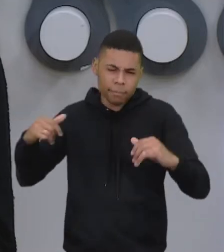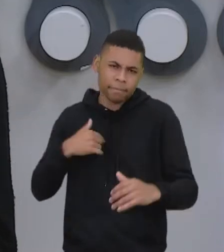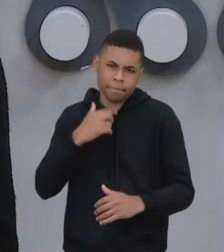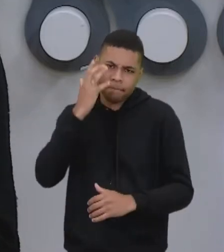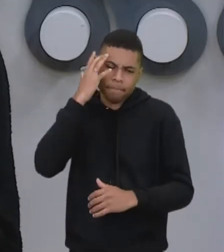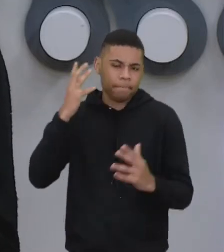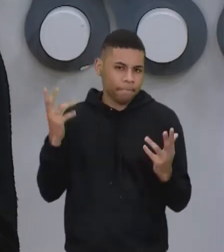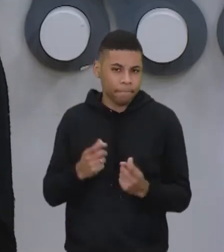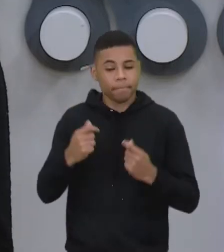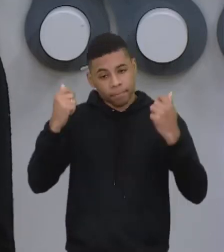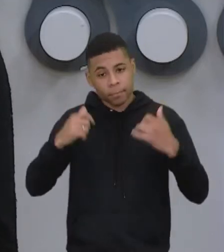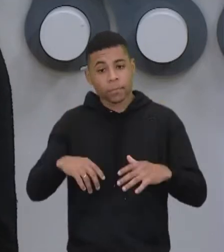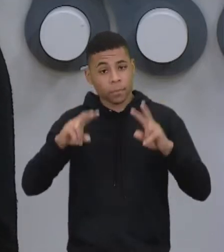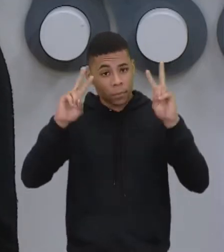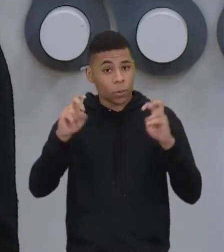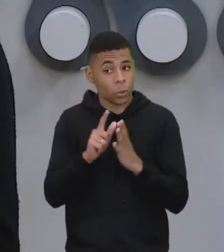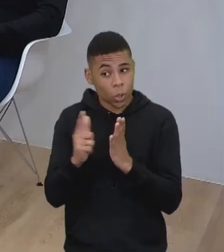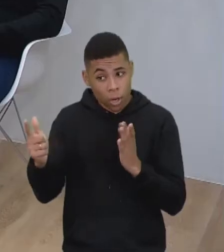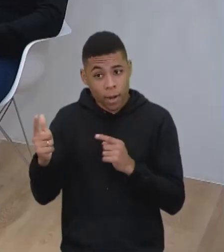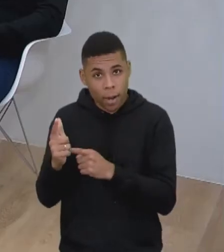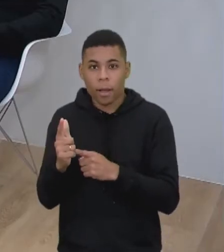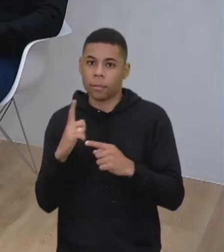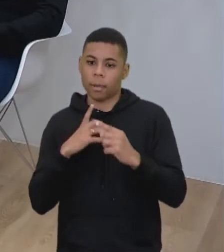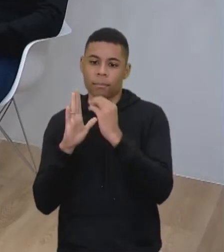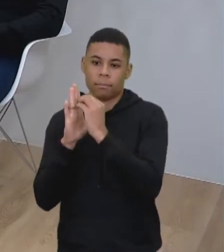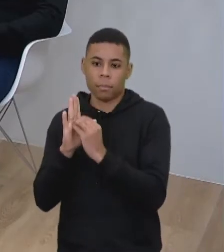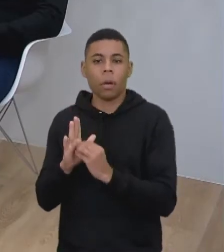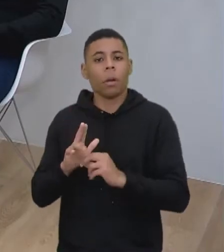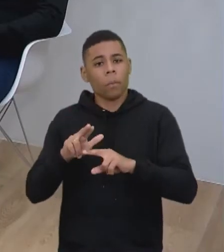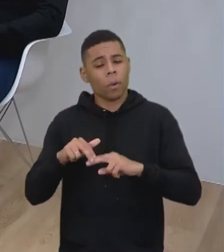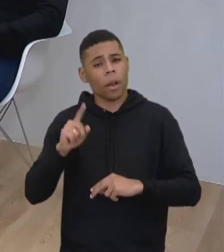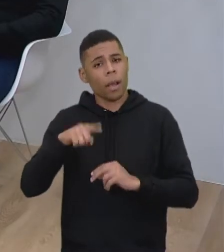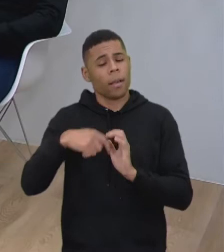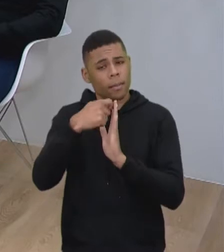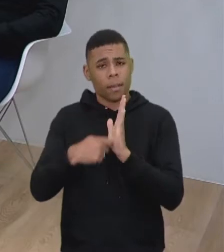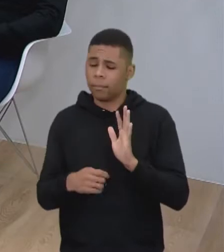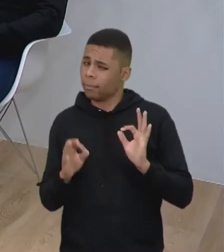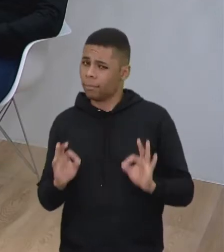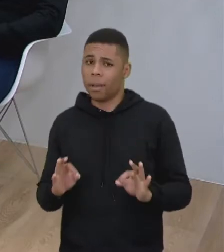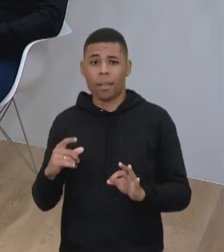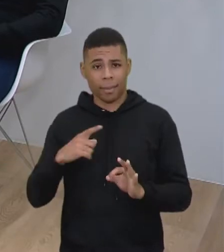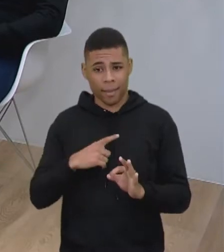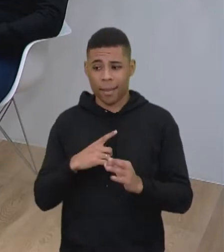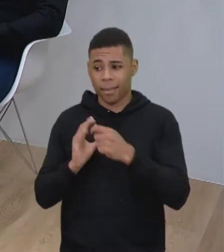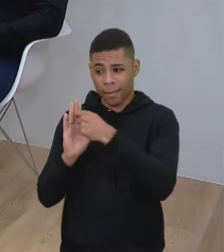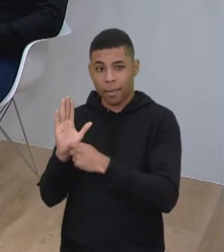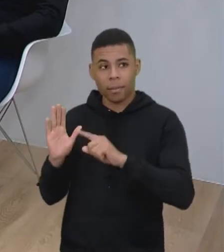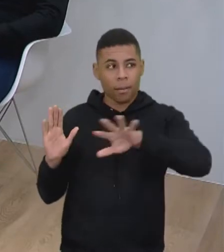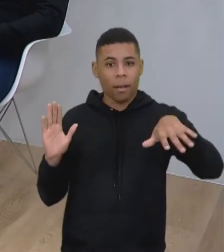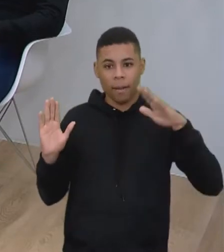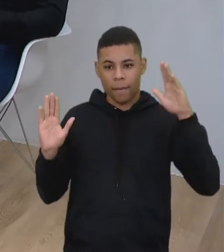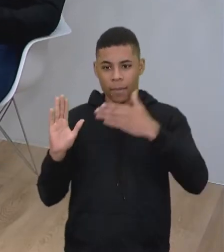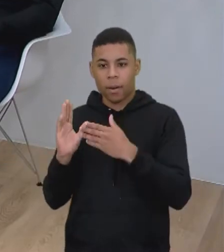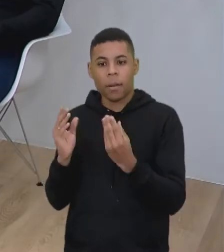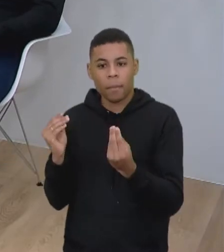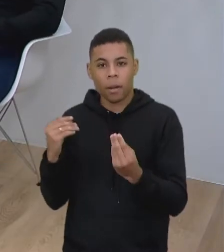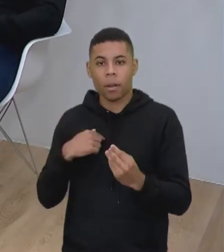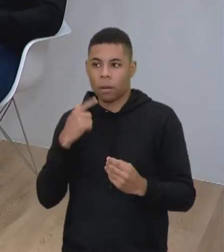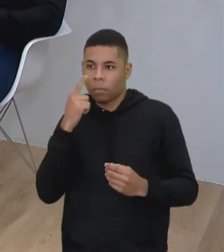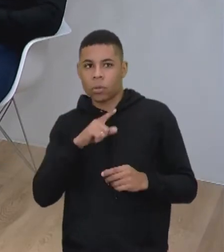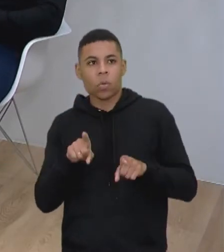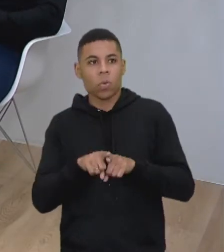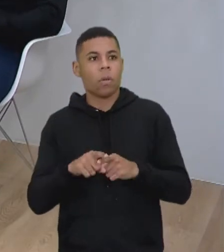super interessante falar no jornalismo e colocar isso, porque é um texto que realmente tem essa interferência também, né? Tem essa interferência de